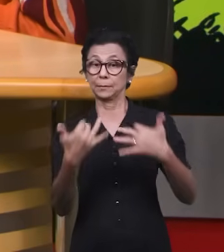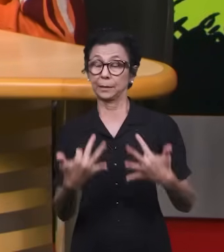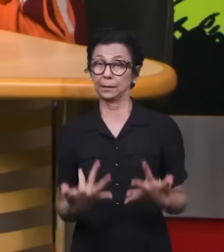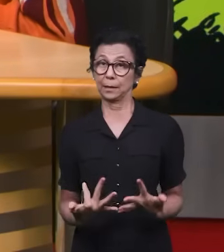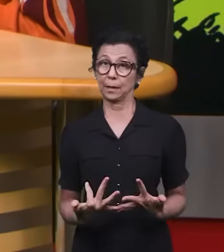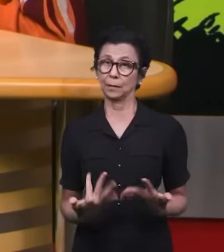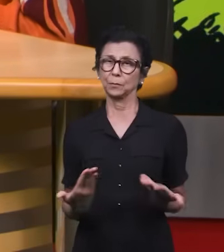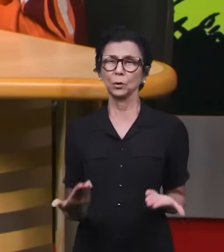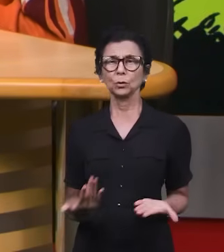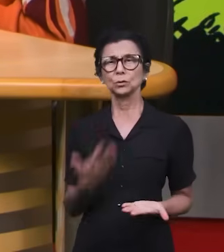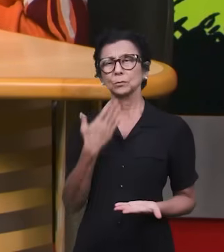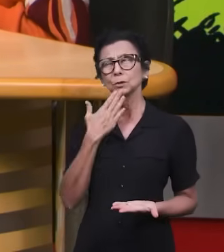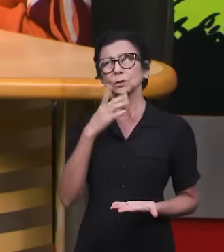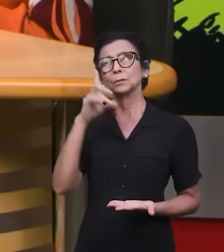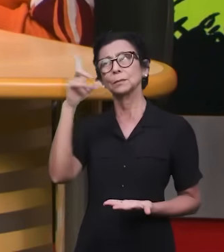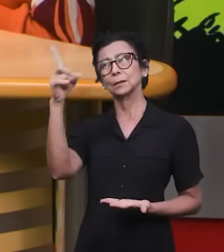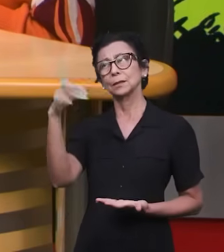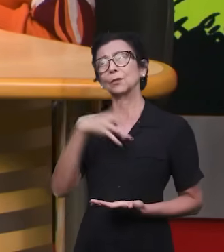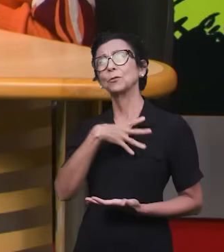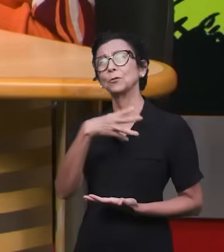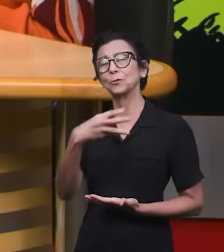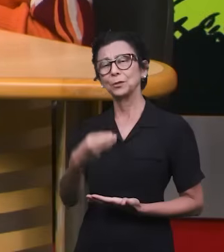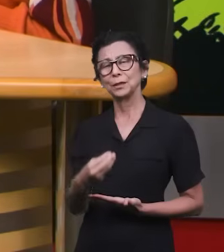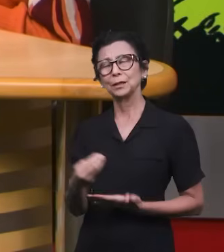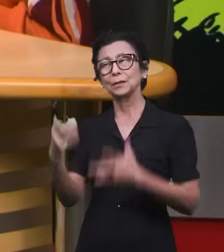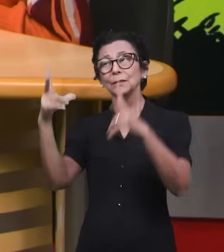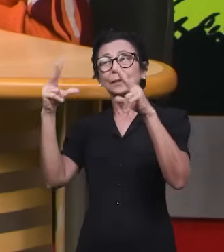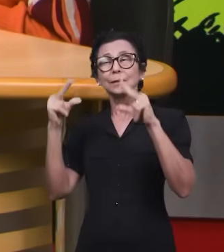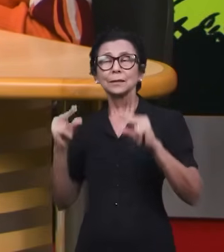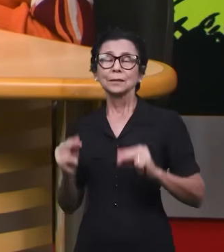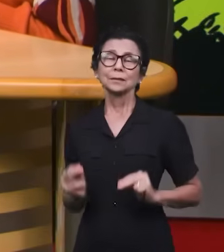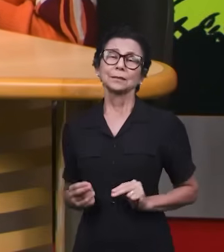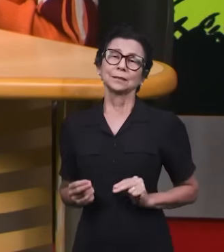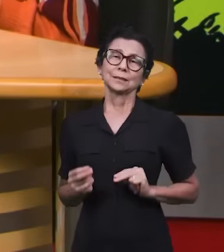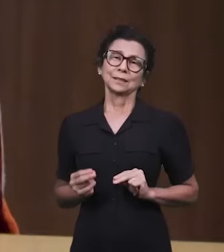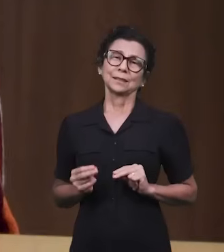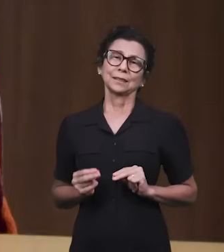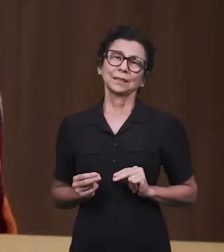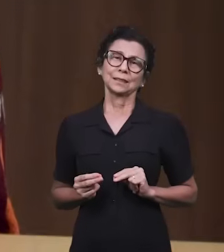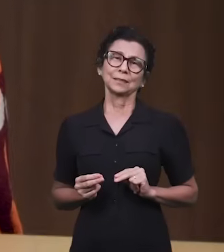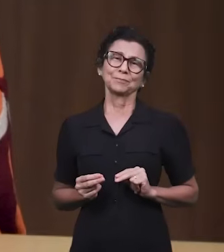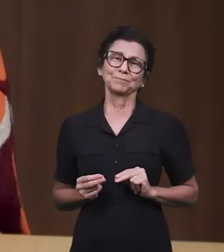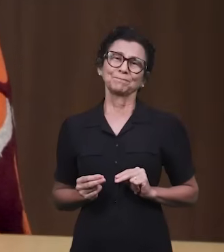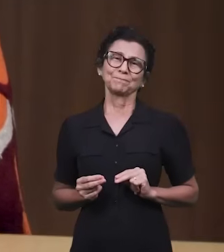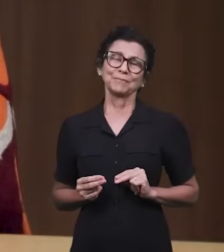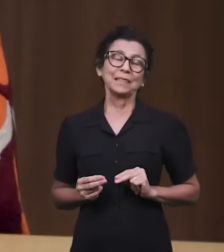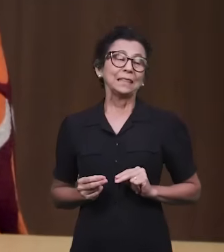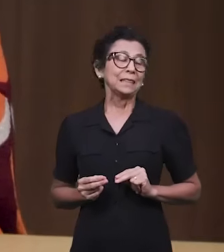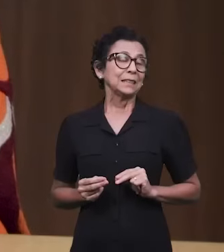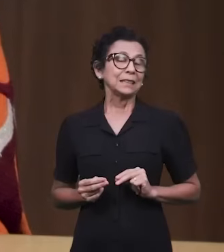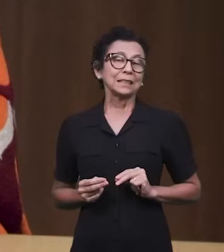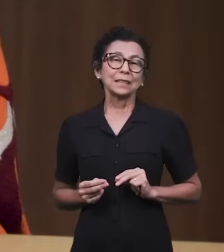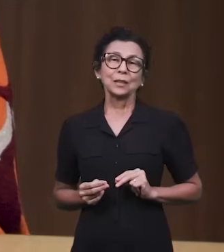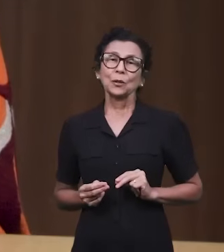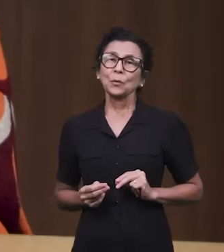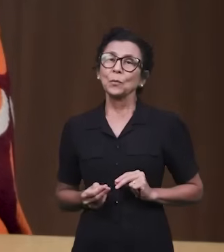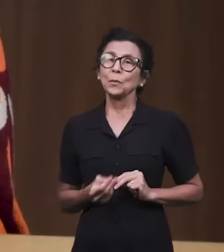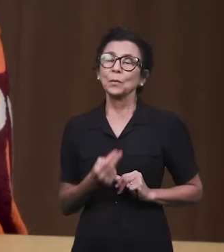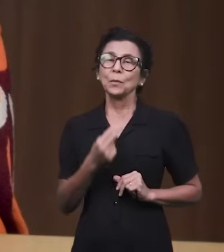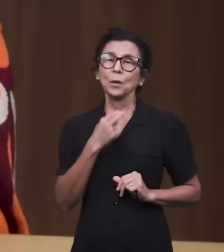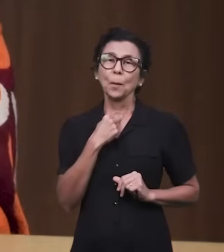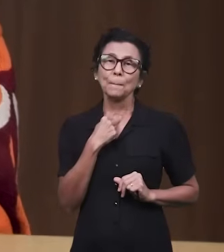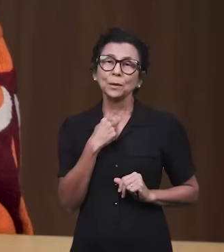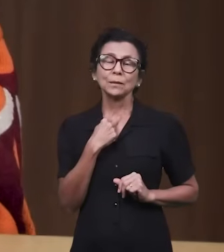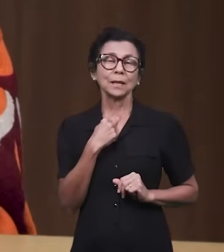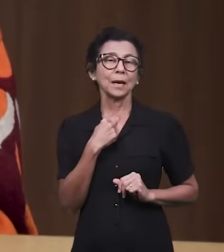os nossos filhos, né? São uma herança do Senhor, e que a gente então não pode perder de vista